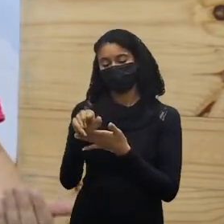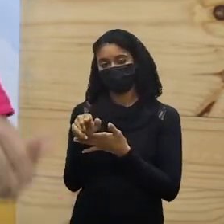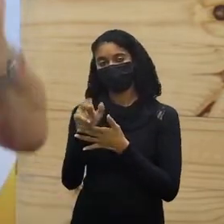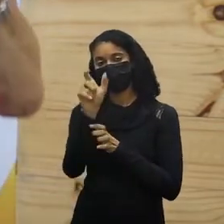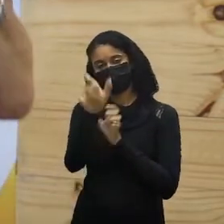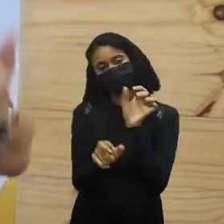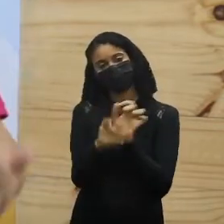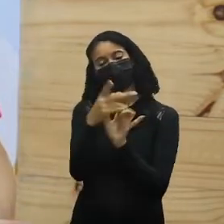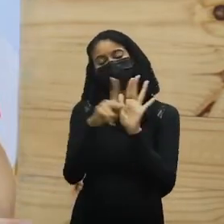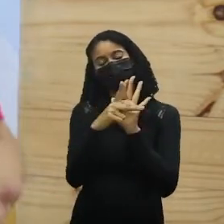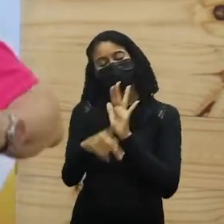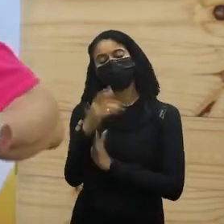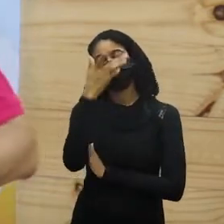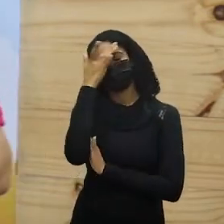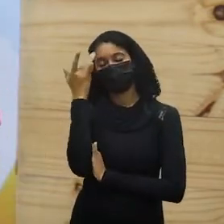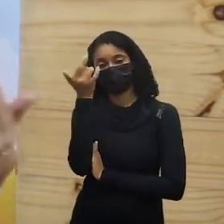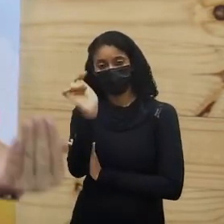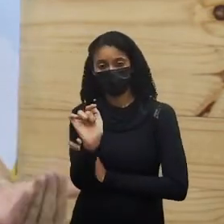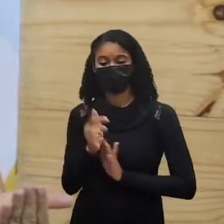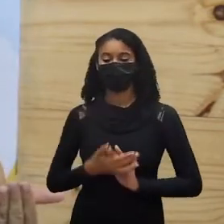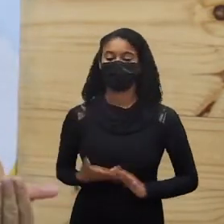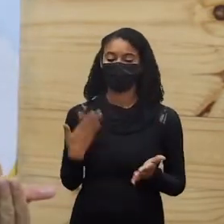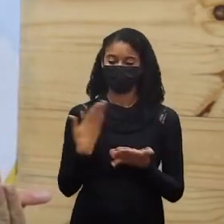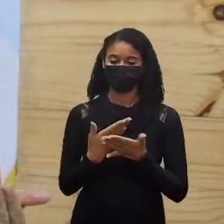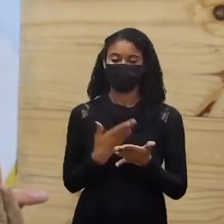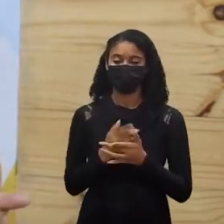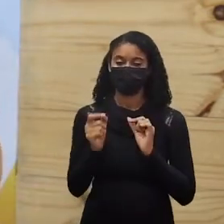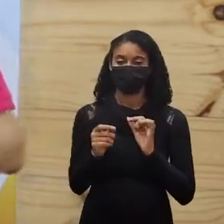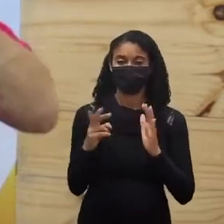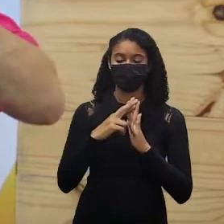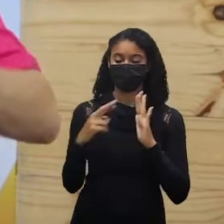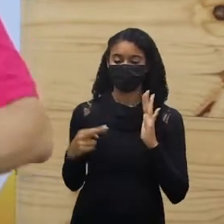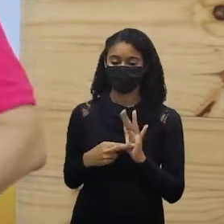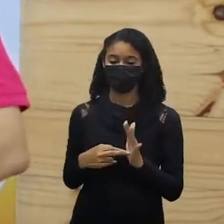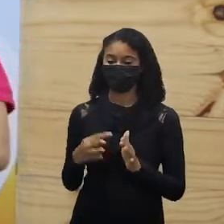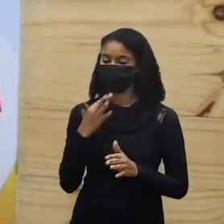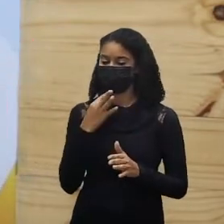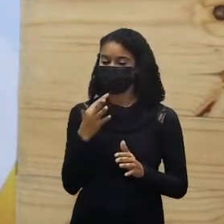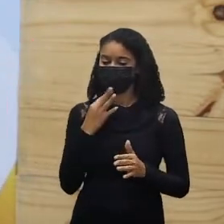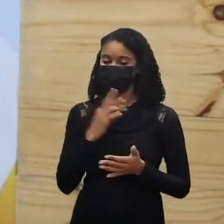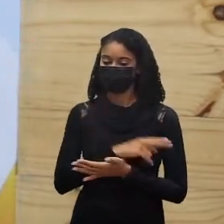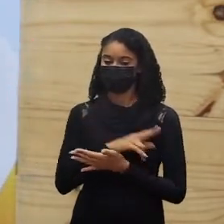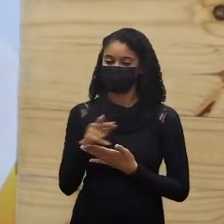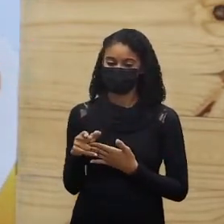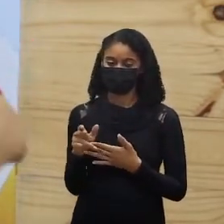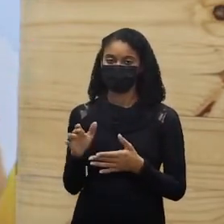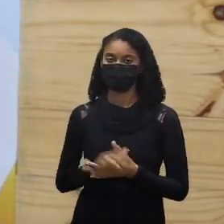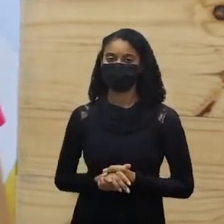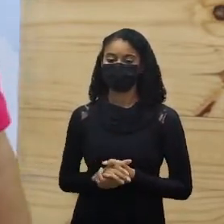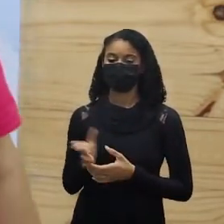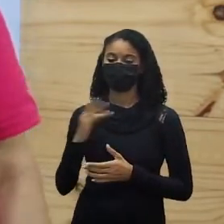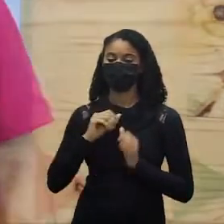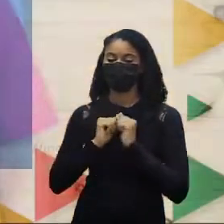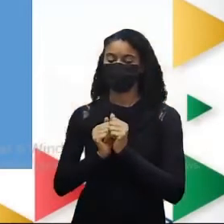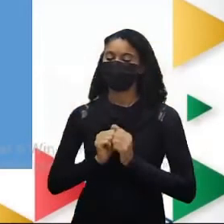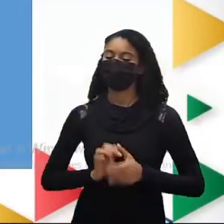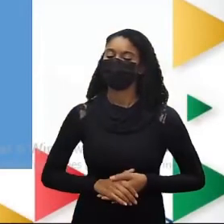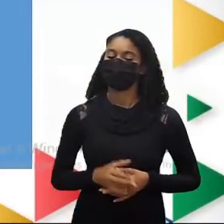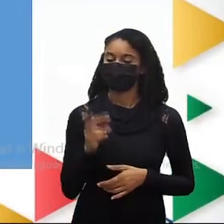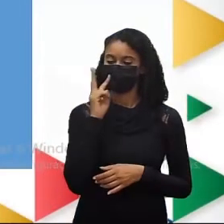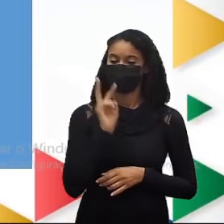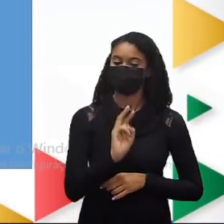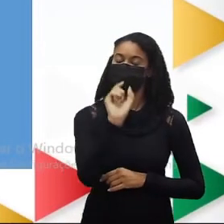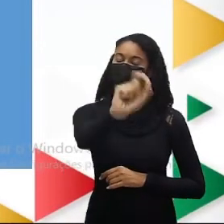outro. E claro que estudar a norma, mas conhecer as variações. E vamos adiante. Olhem